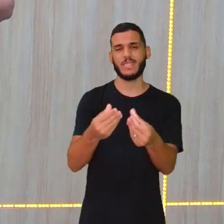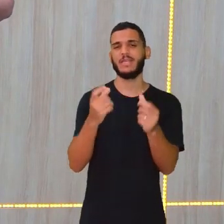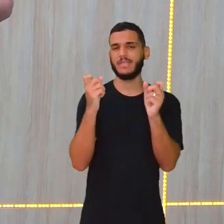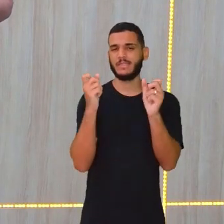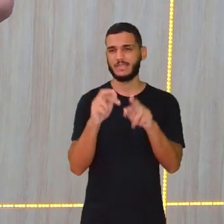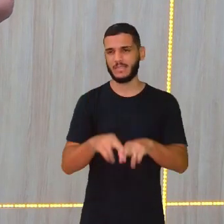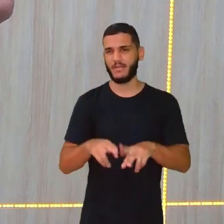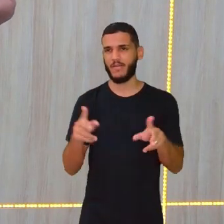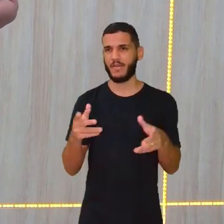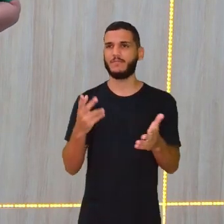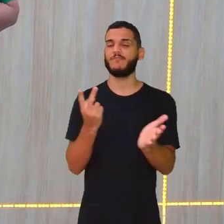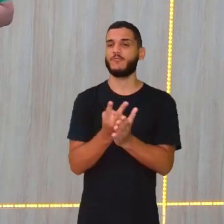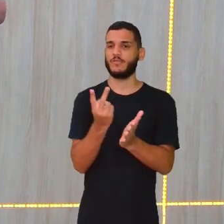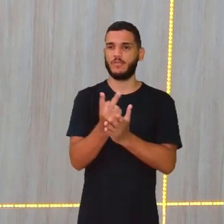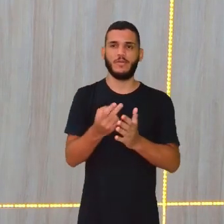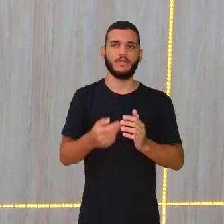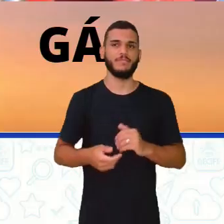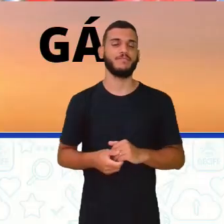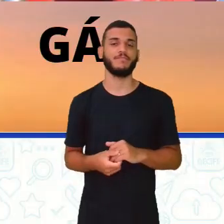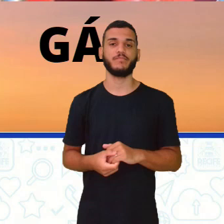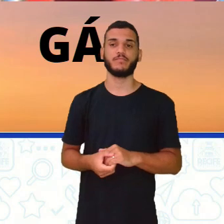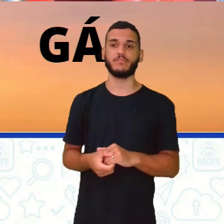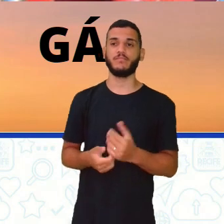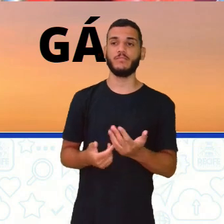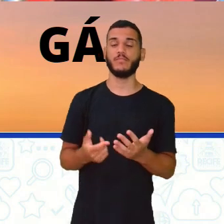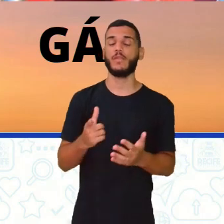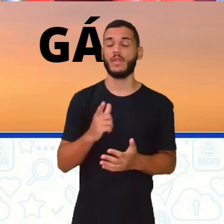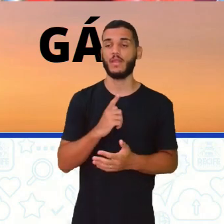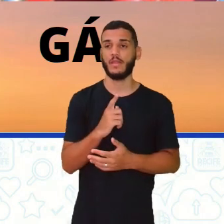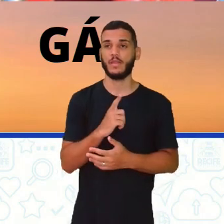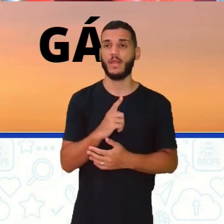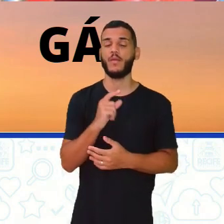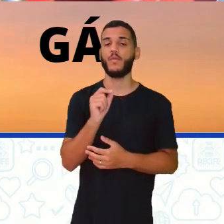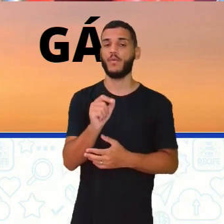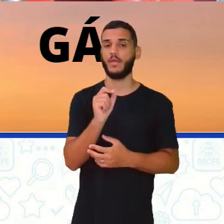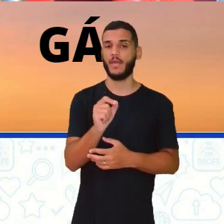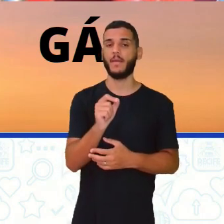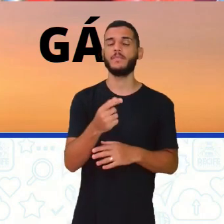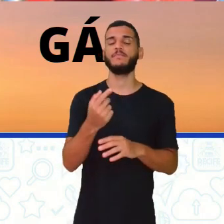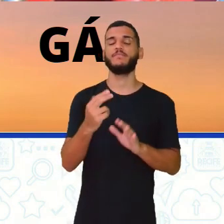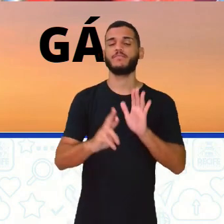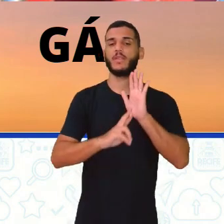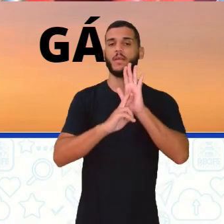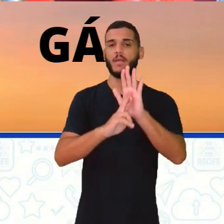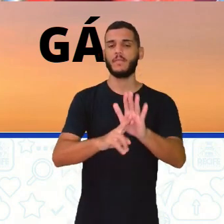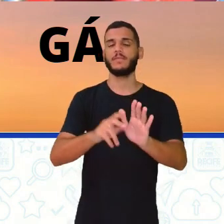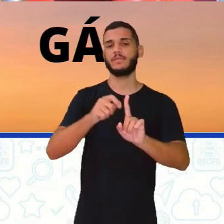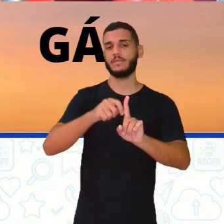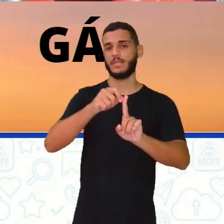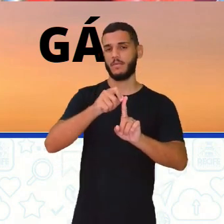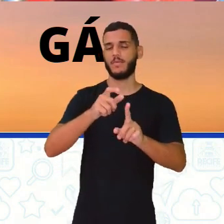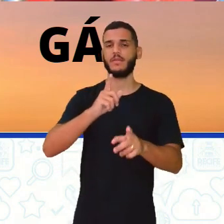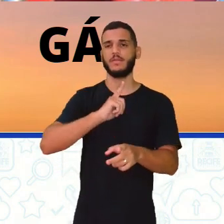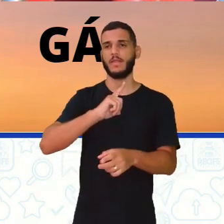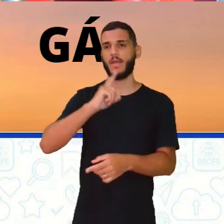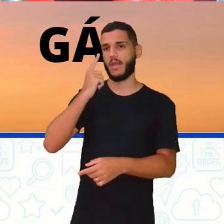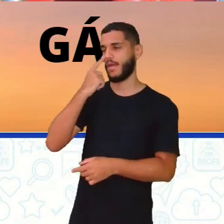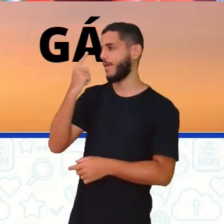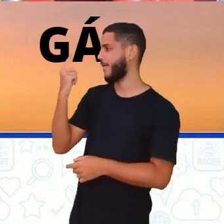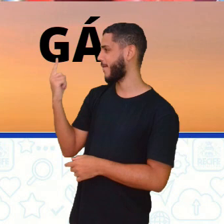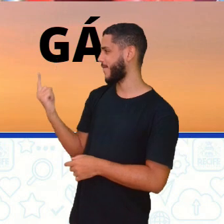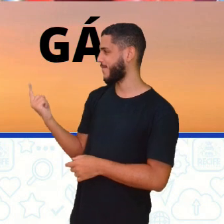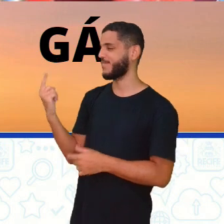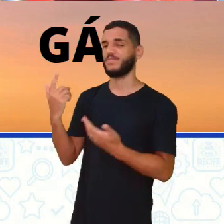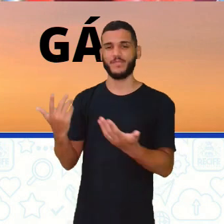Mas vamos continuar. Aqui nós temos uma representação dos tipos de termômetro. O clínico, o termômetro que às vezes a gente